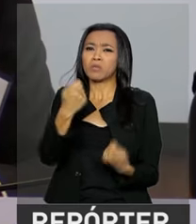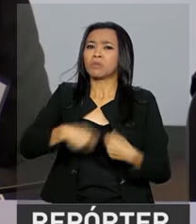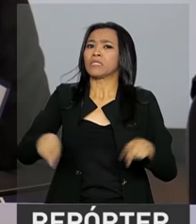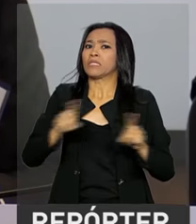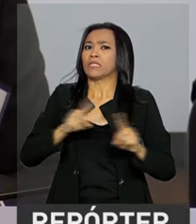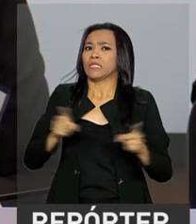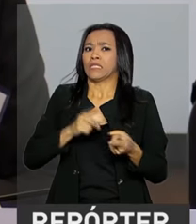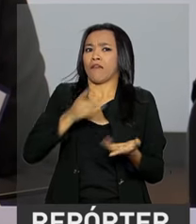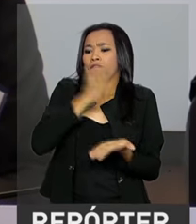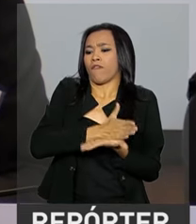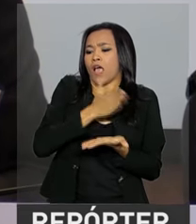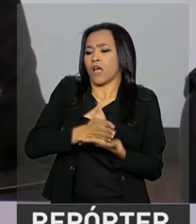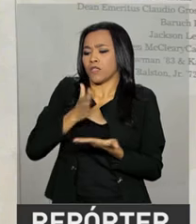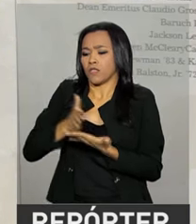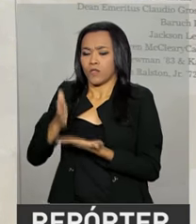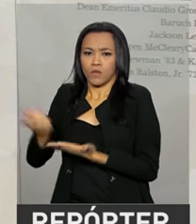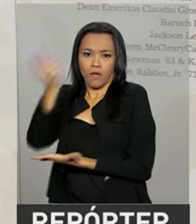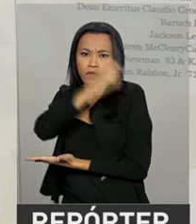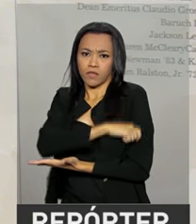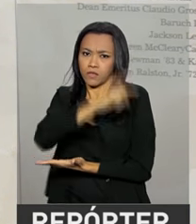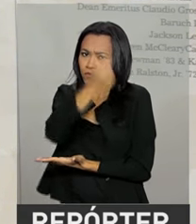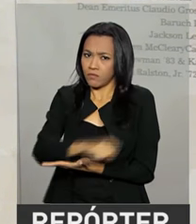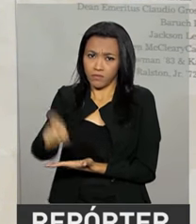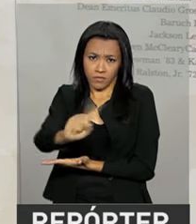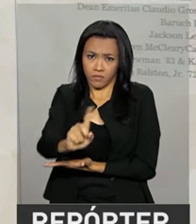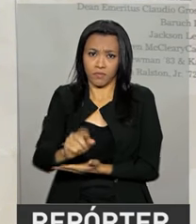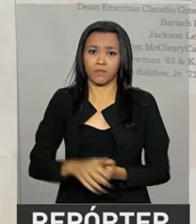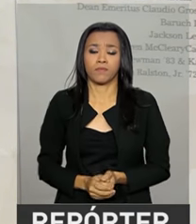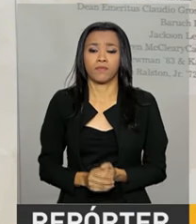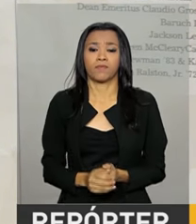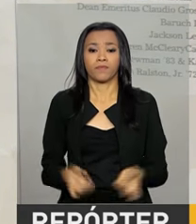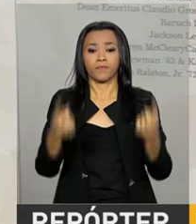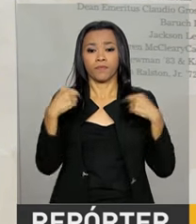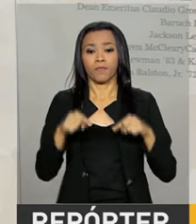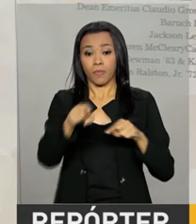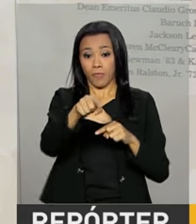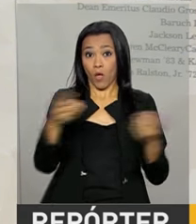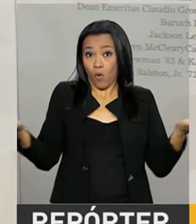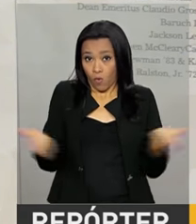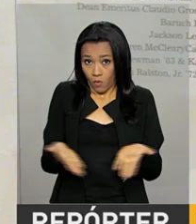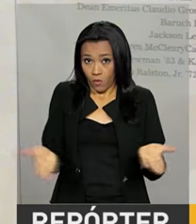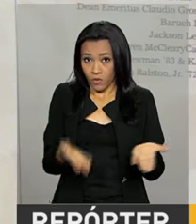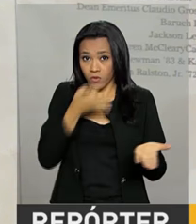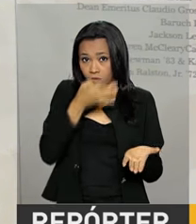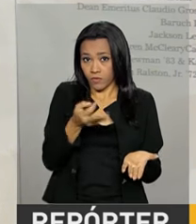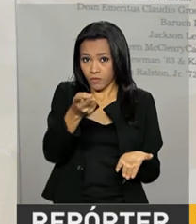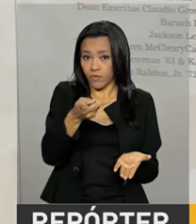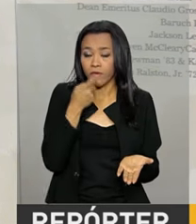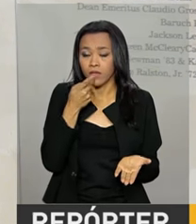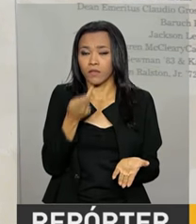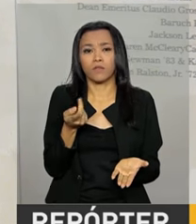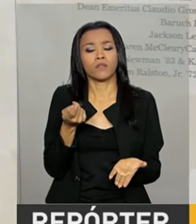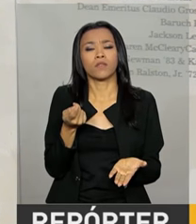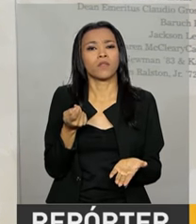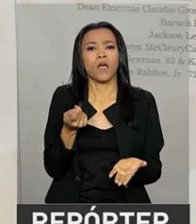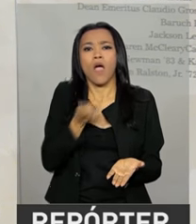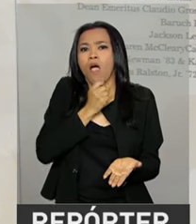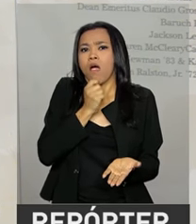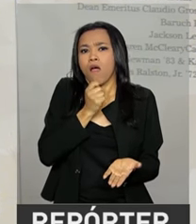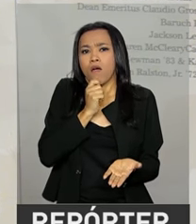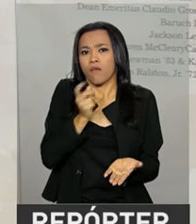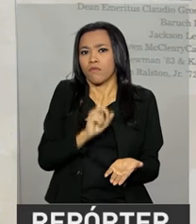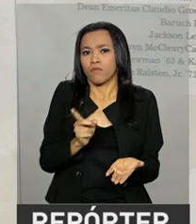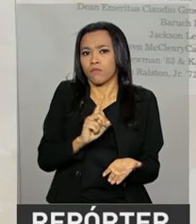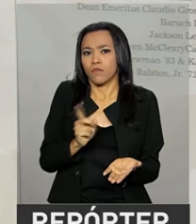feito o fracionamento da vacina nas condições de hoje não haverá por enquanto a recomendação